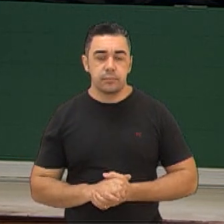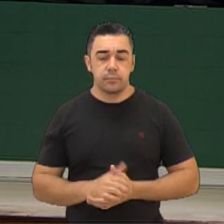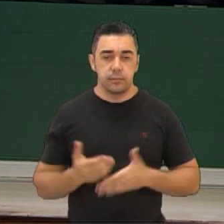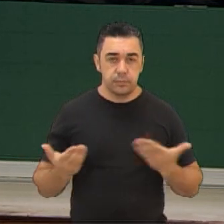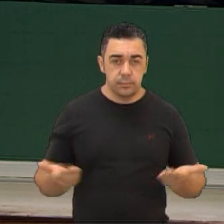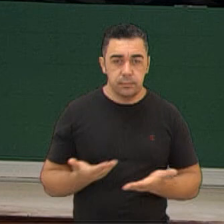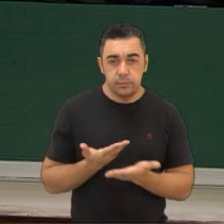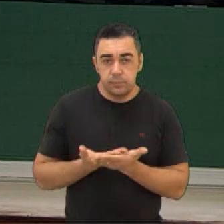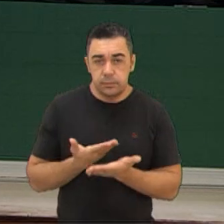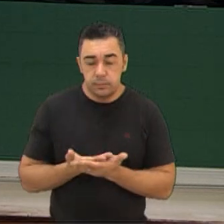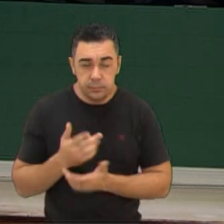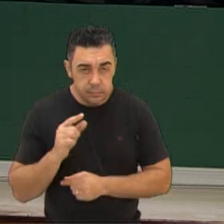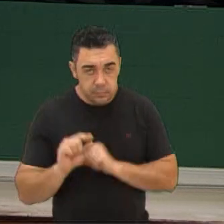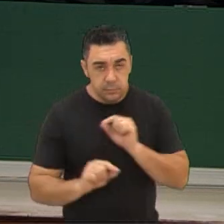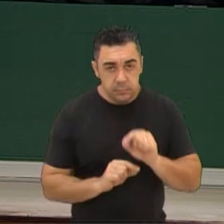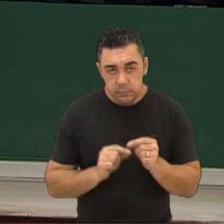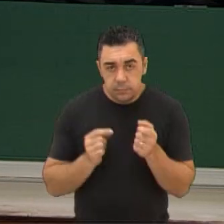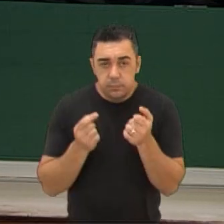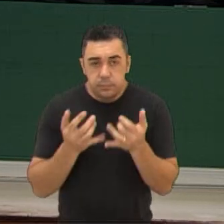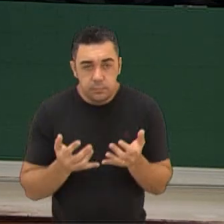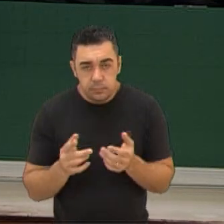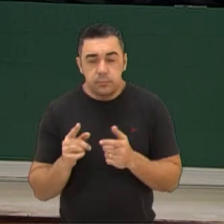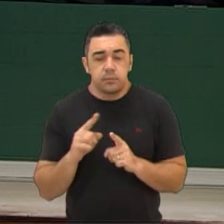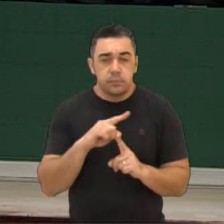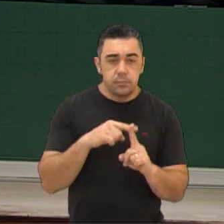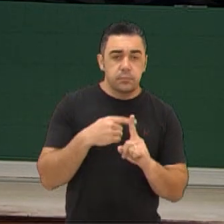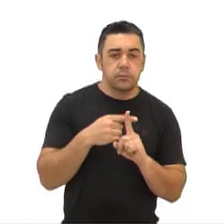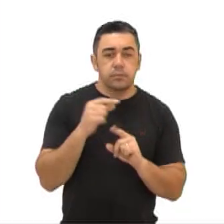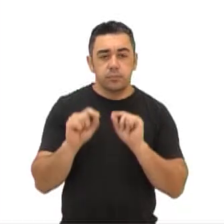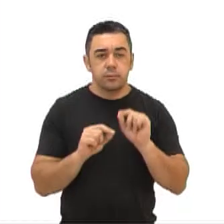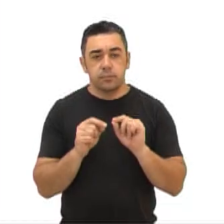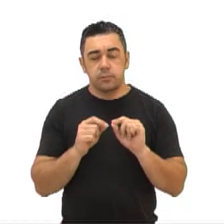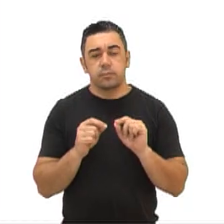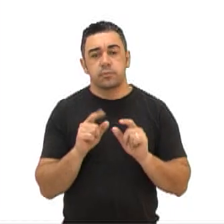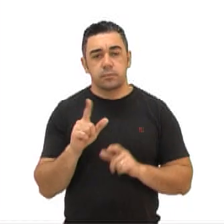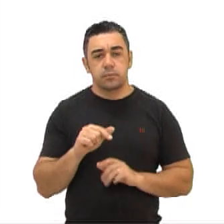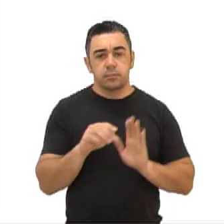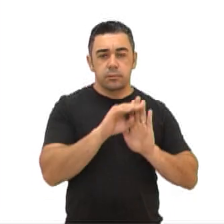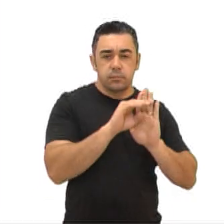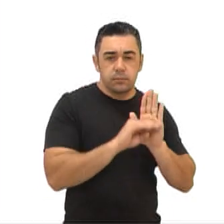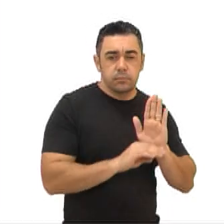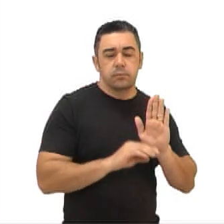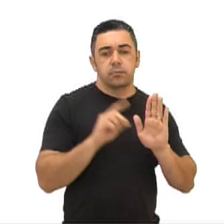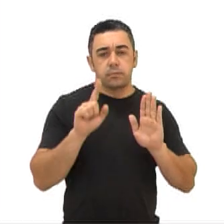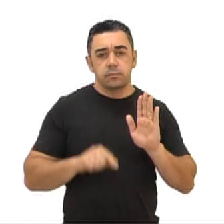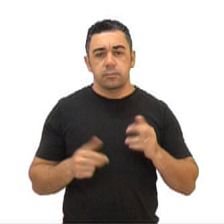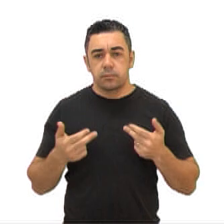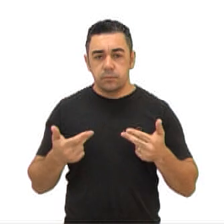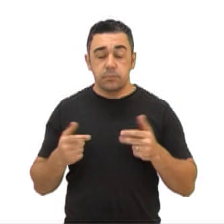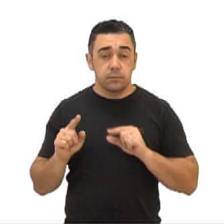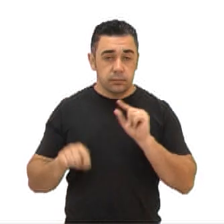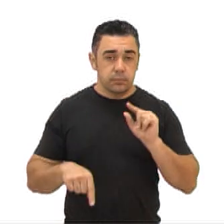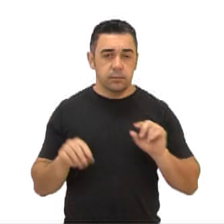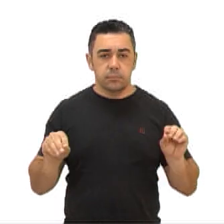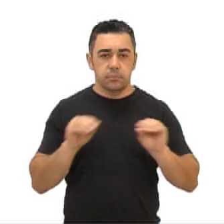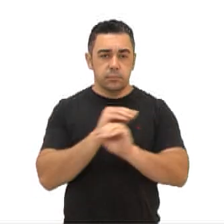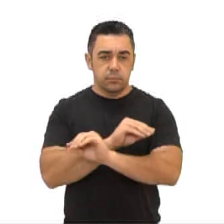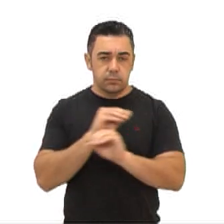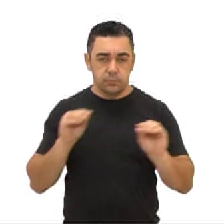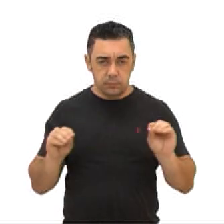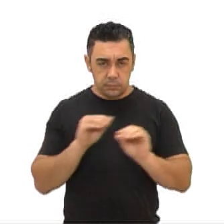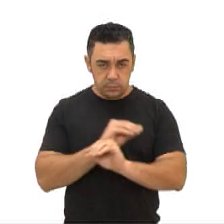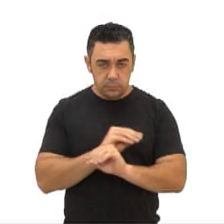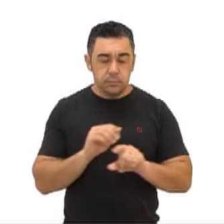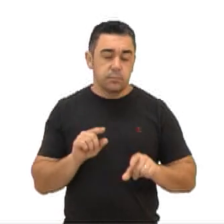Nessa aula, nós vamos falar um pouco mais sobre propriedade de uma igualdade, as expressões